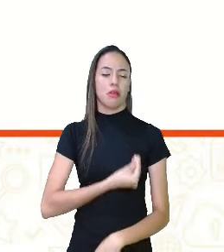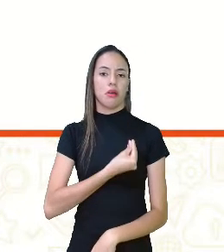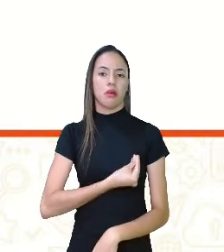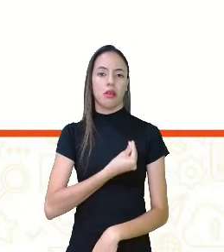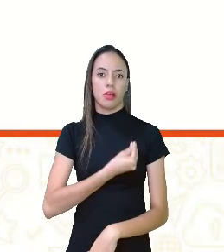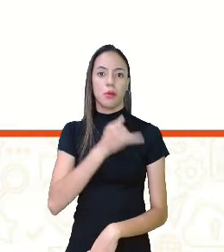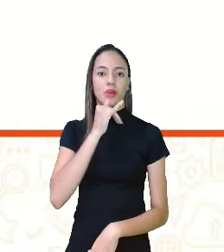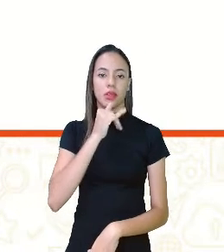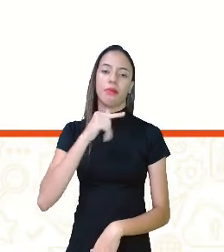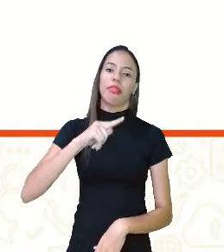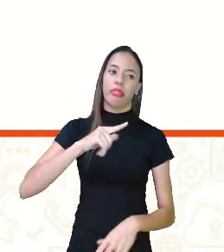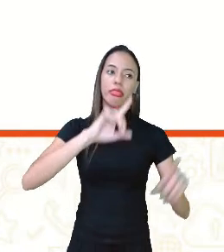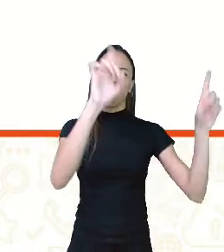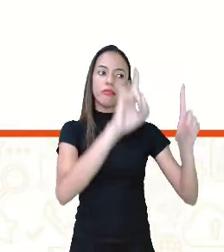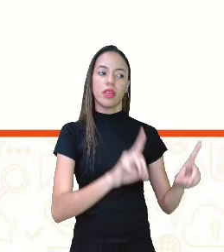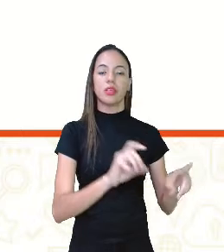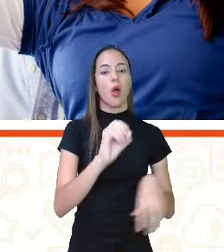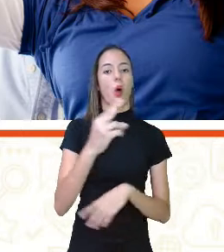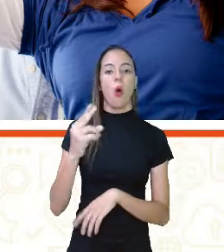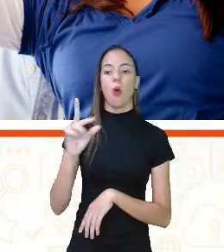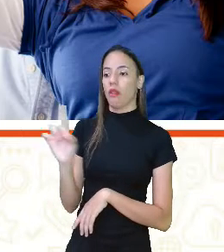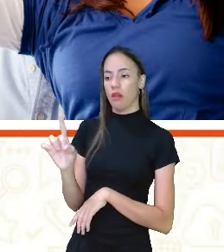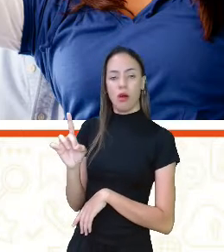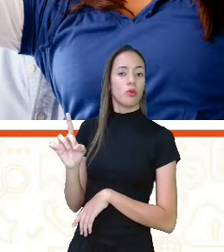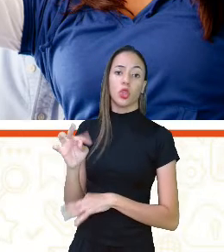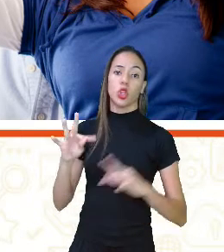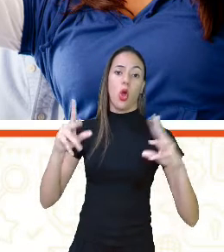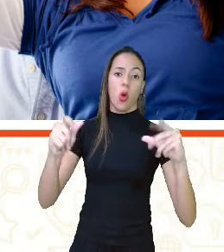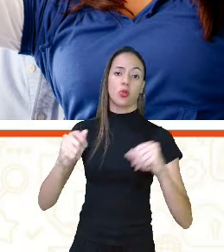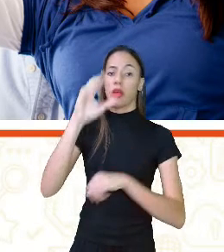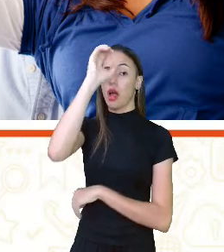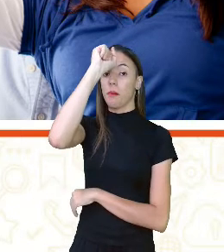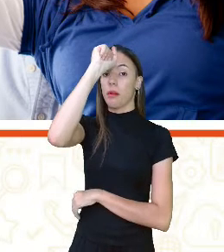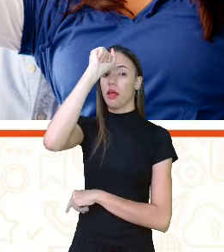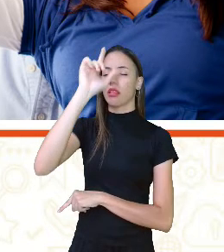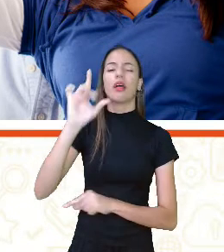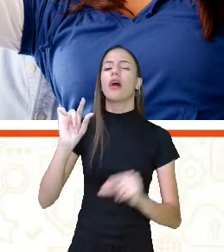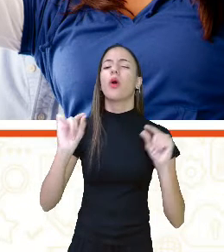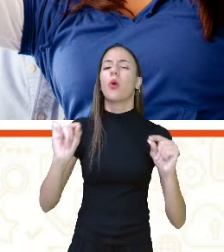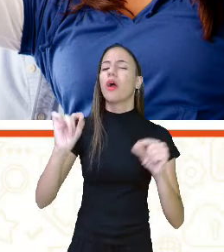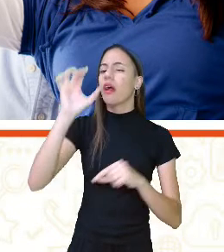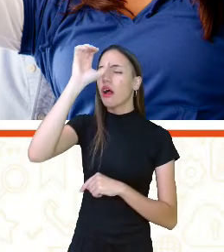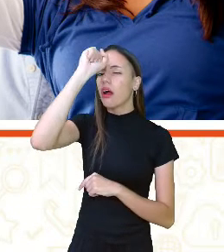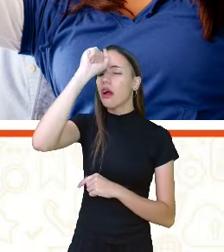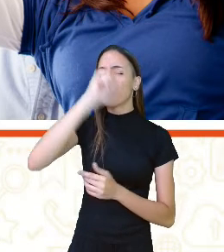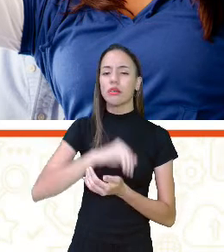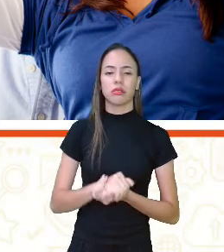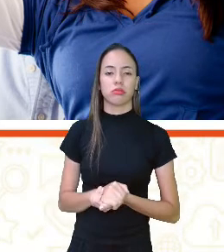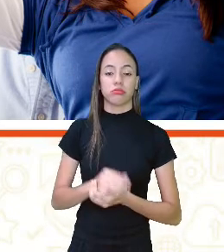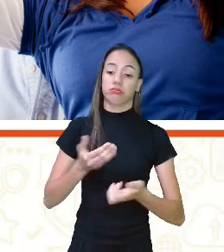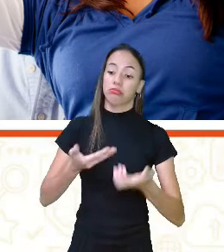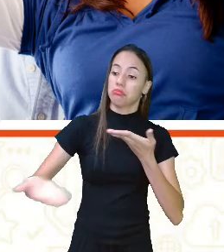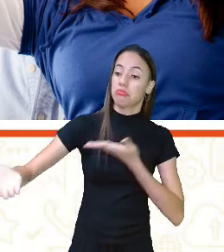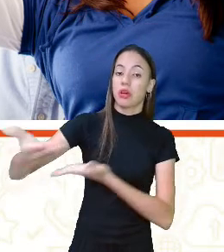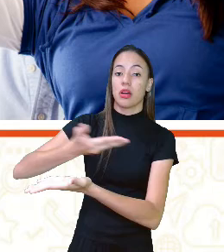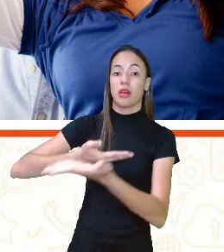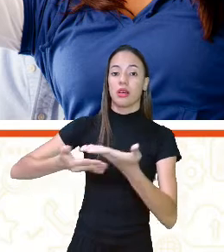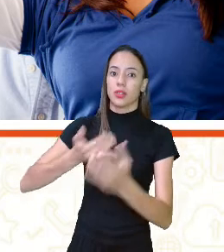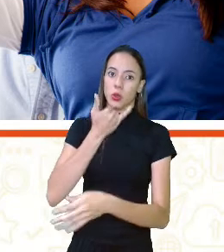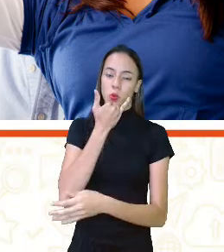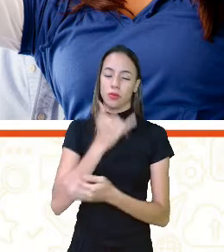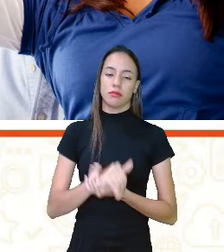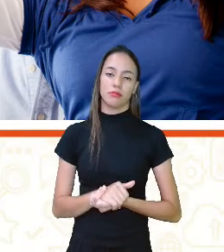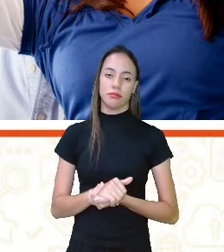da deficiência, eles aprendem. O que é que eles aprendem? Eles aprendem a conviver,